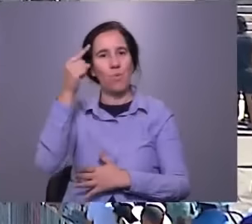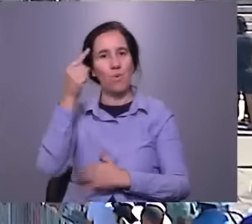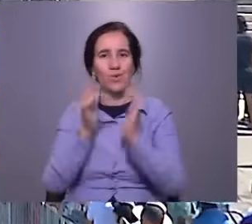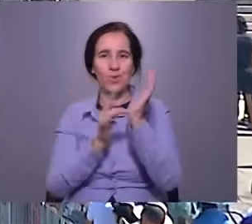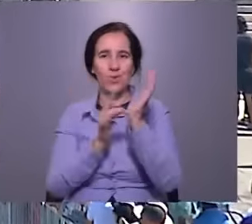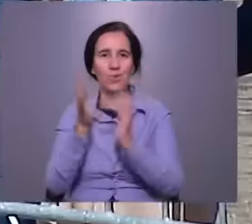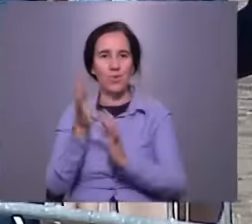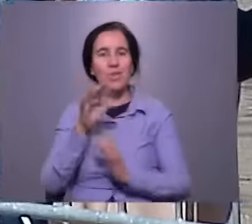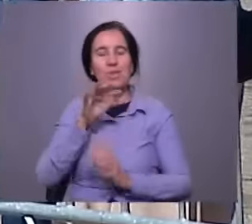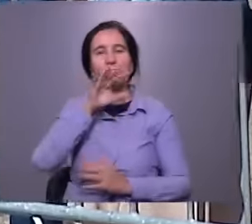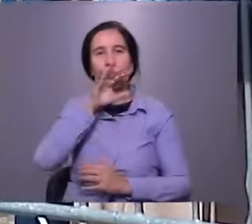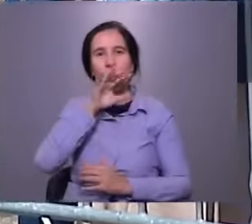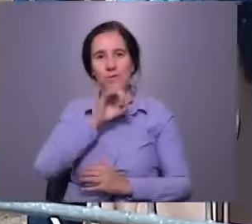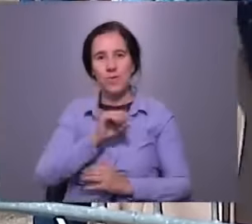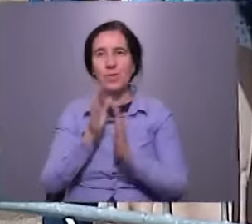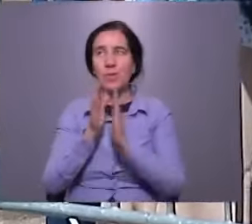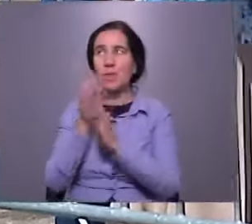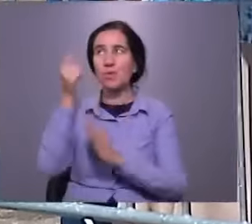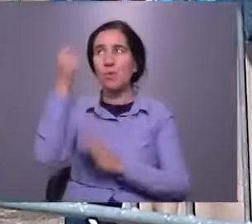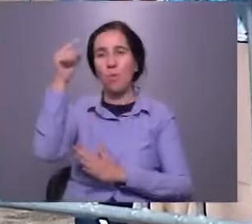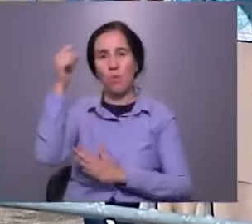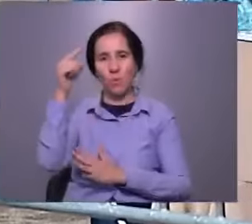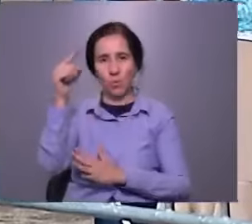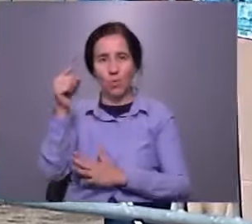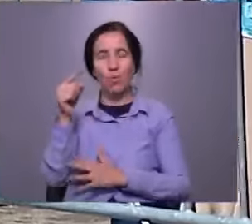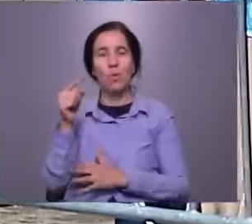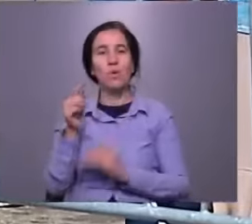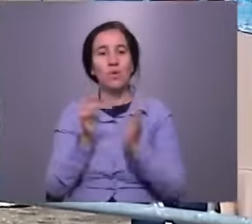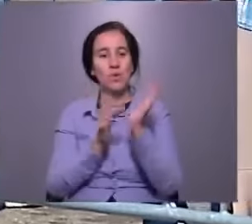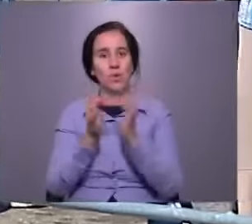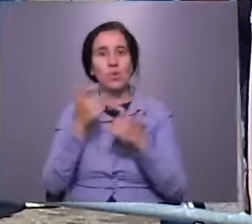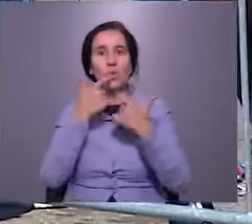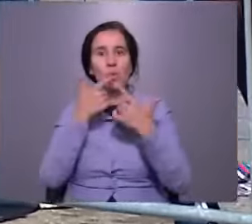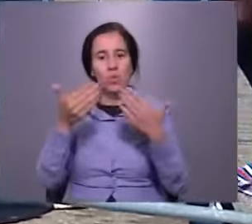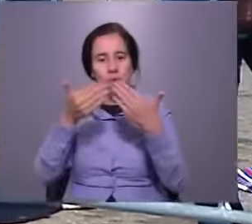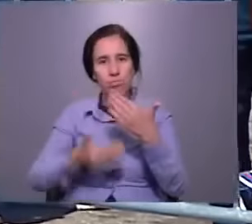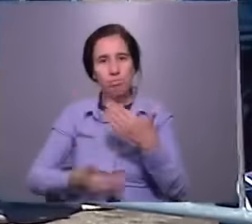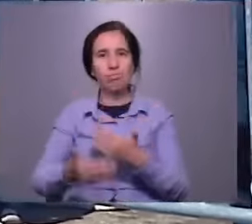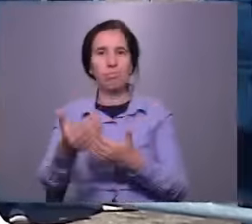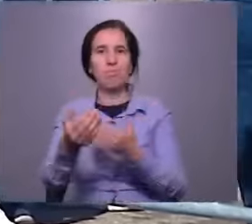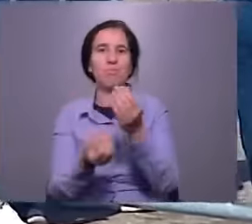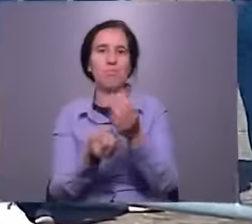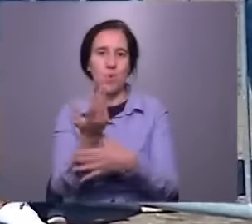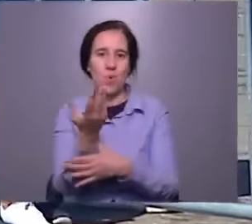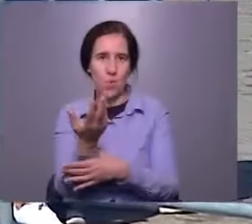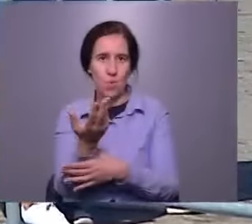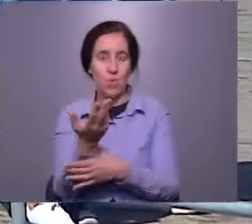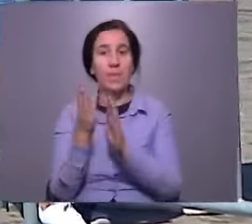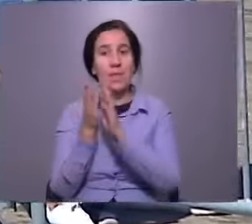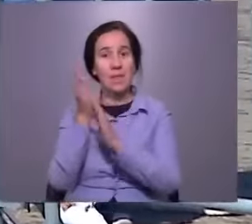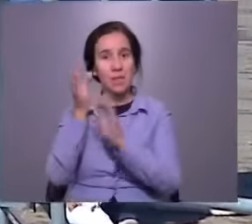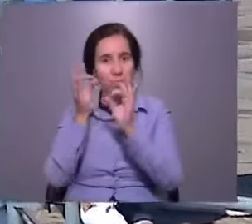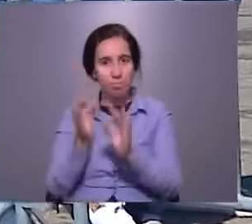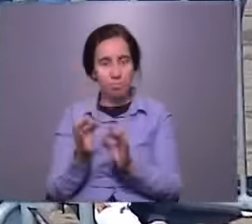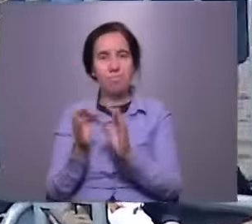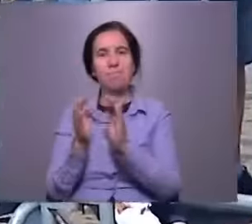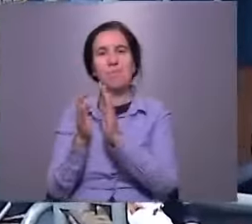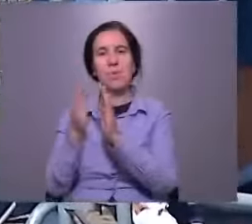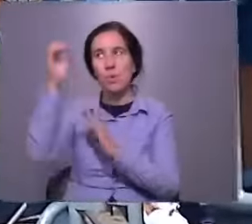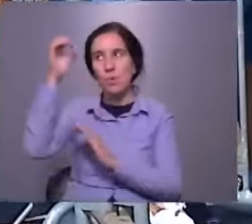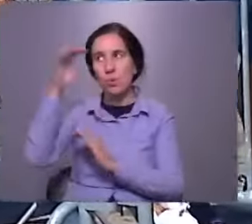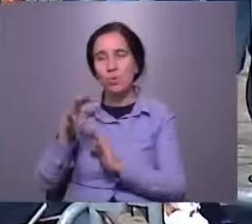Todo-Poderoso, Criador do céu e da terra, de todas as coisas visíveis e invisíveis. Creio em um só